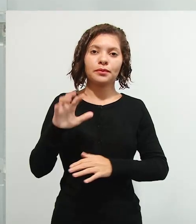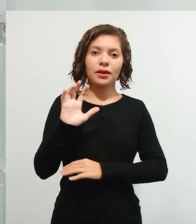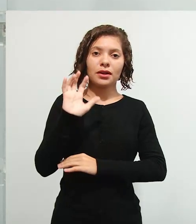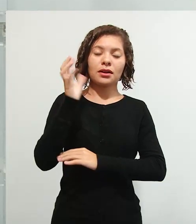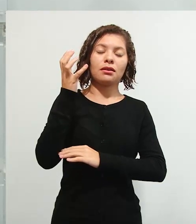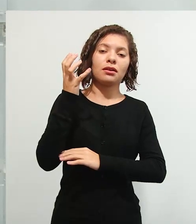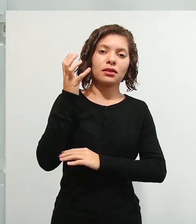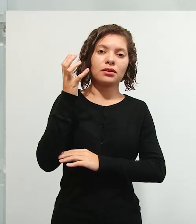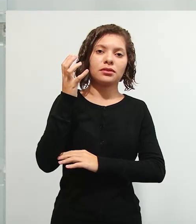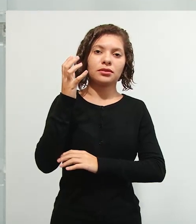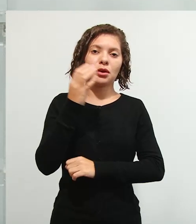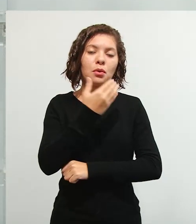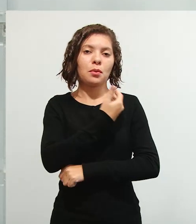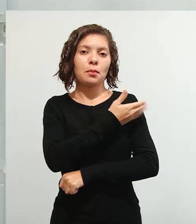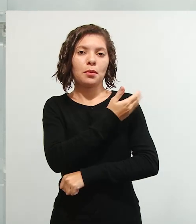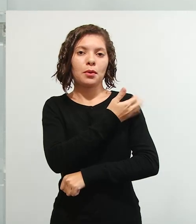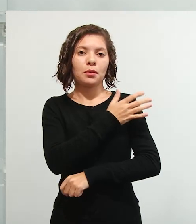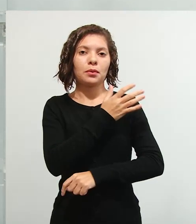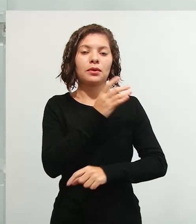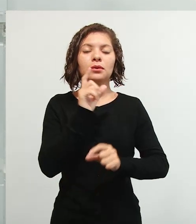o preconceito está